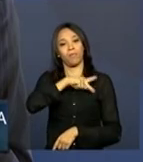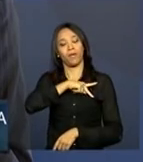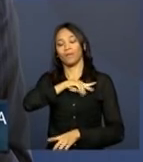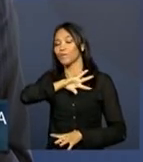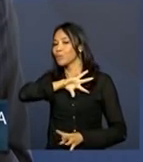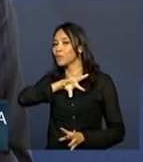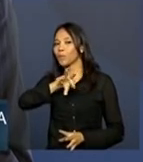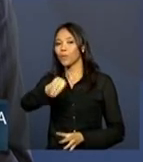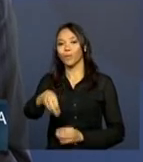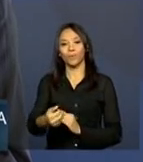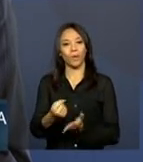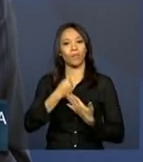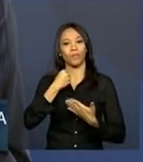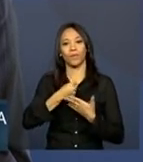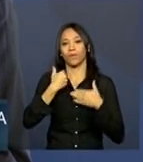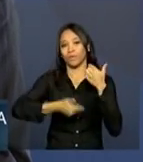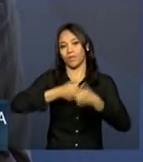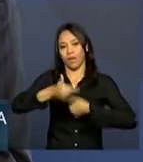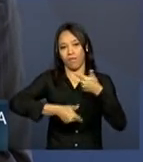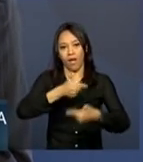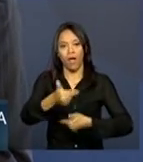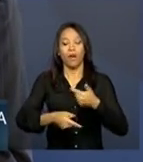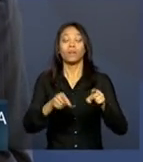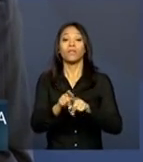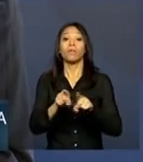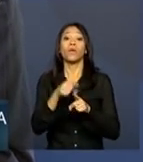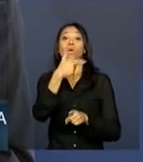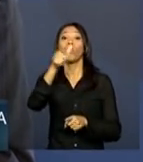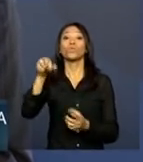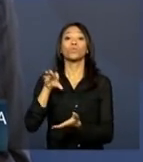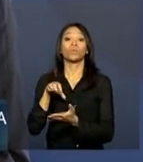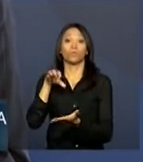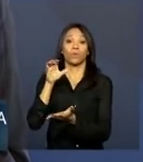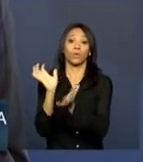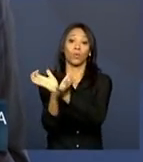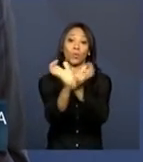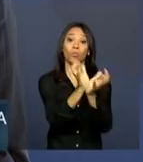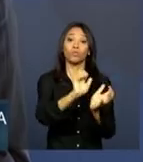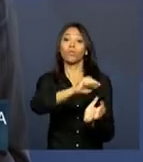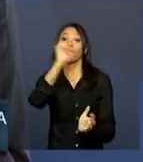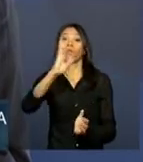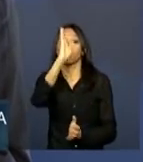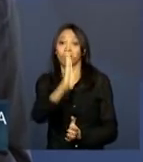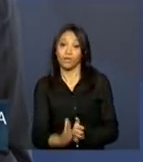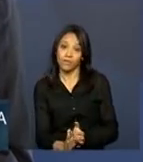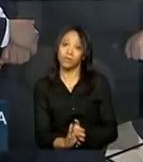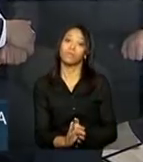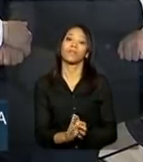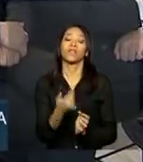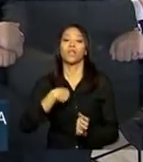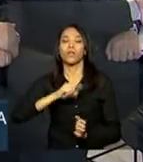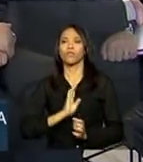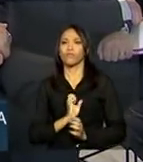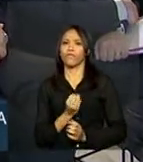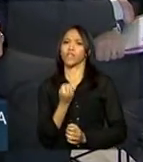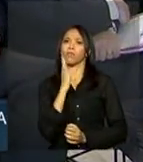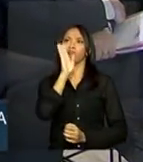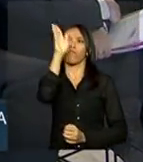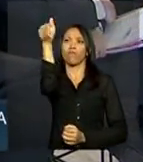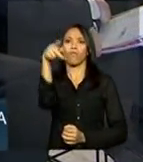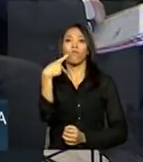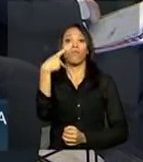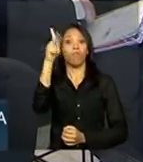todo o trabalho da comissão a organismos internacionais que nos receberam no exterior né estivemos com nossos